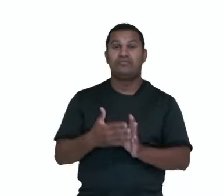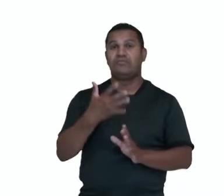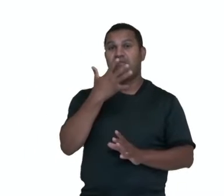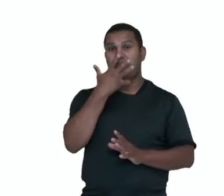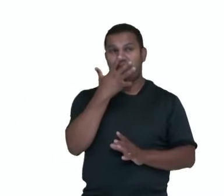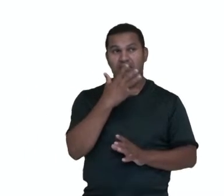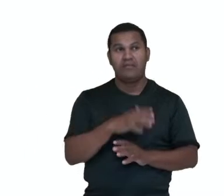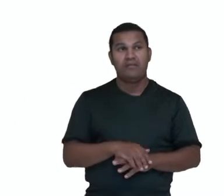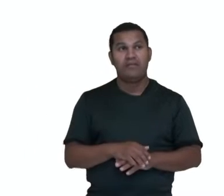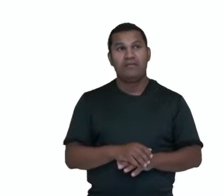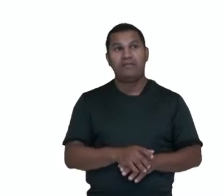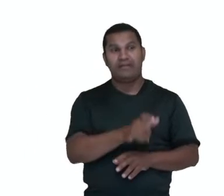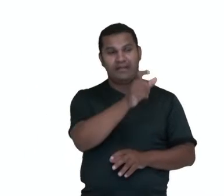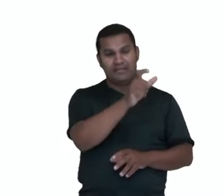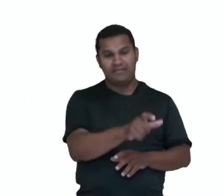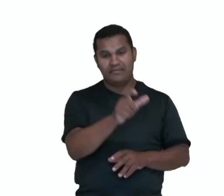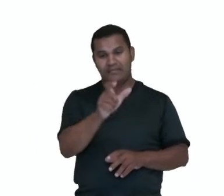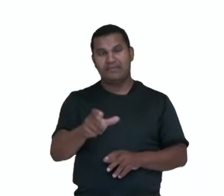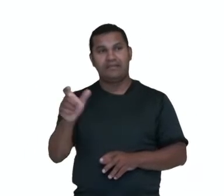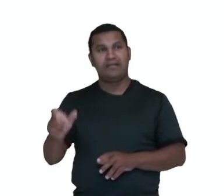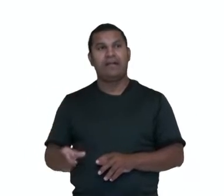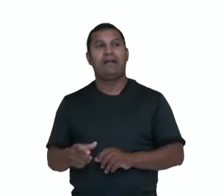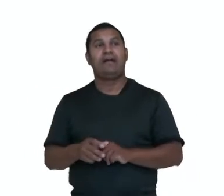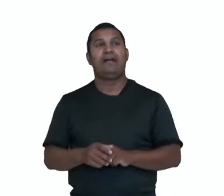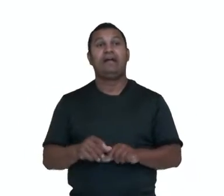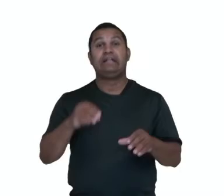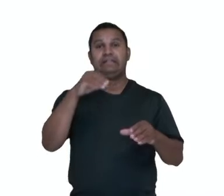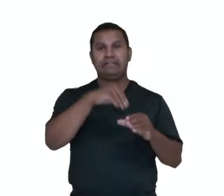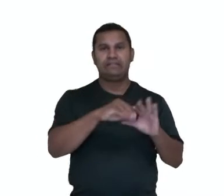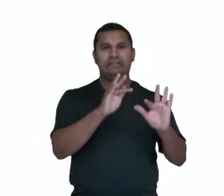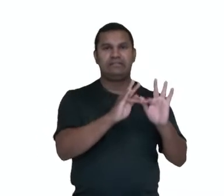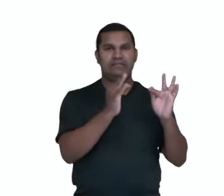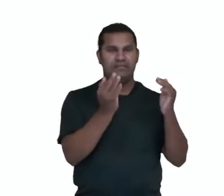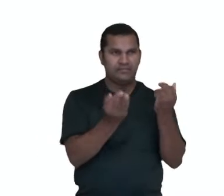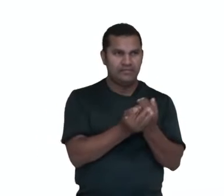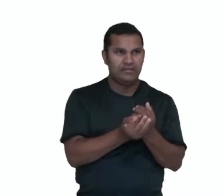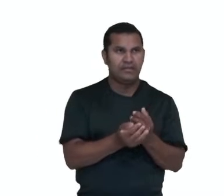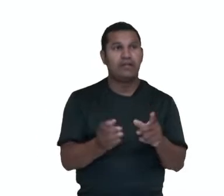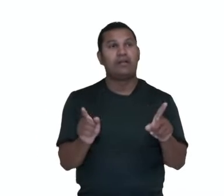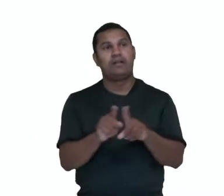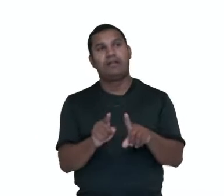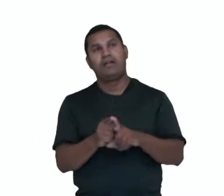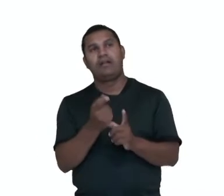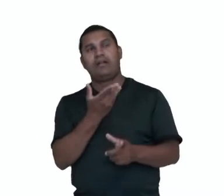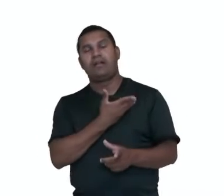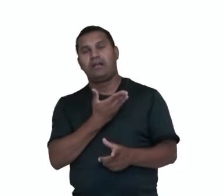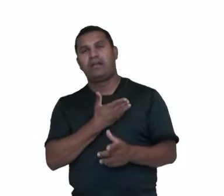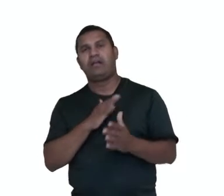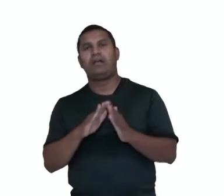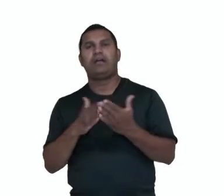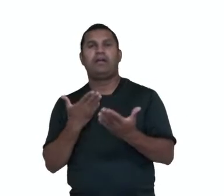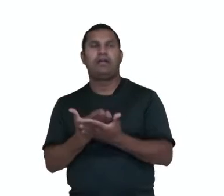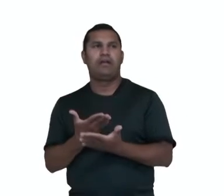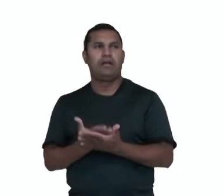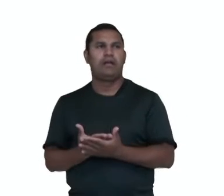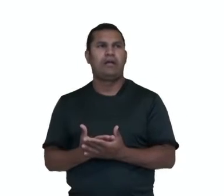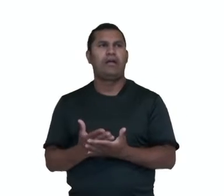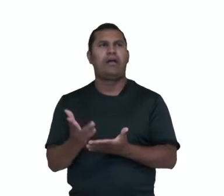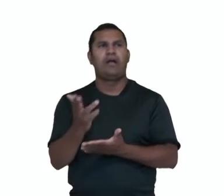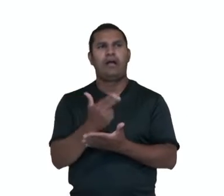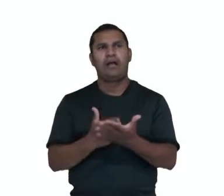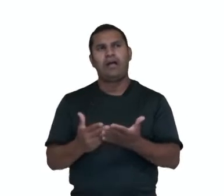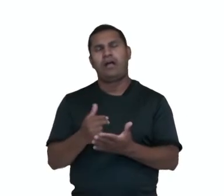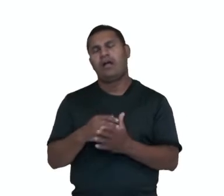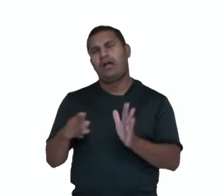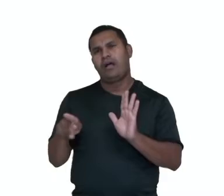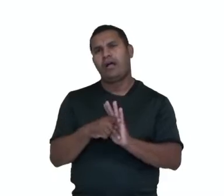sobre cada personagem da série, tanto da família quanto dos colegas da escola. Muitos desenhos, sobretudo poemas de amor, ideias para